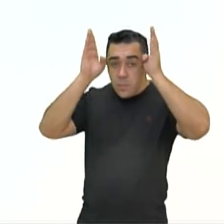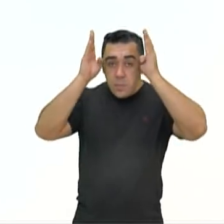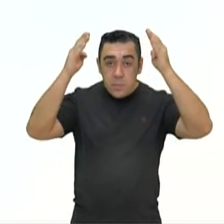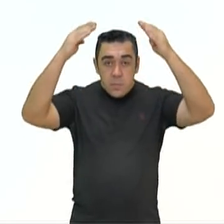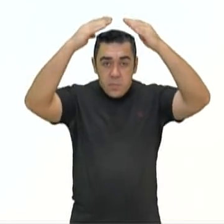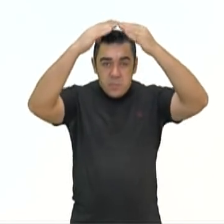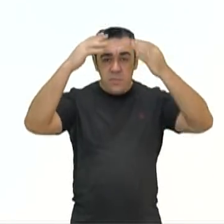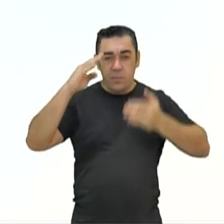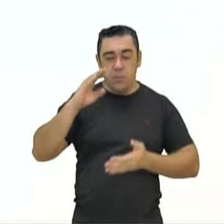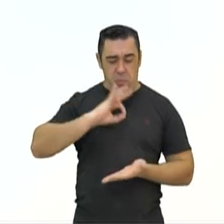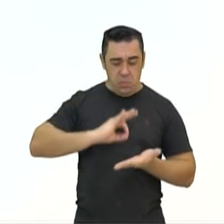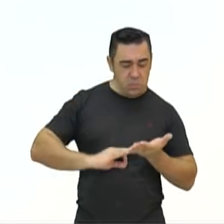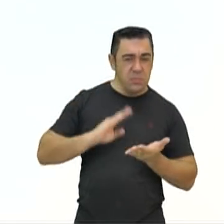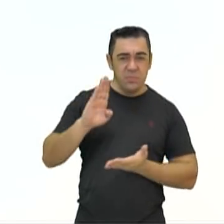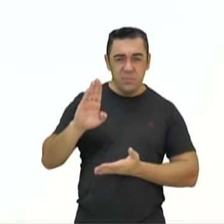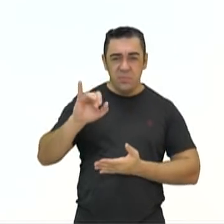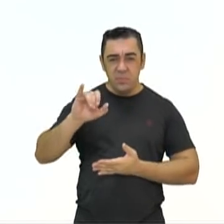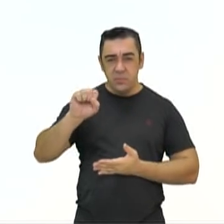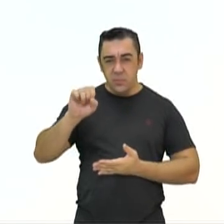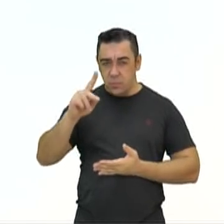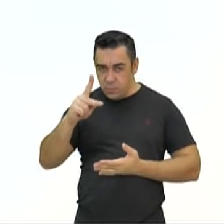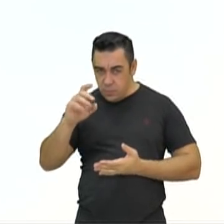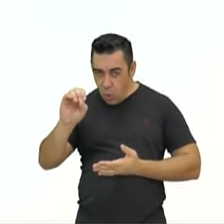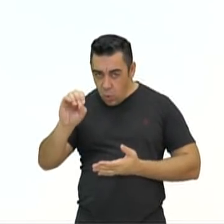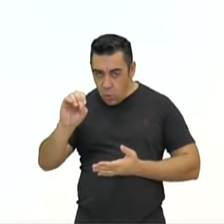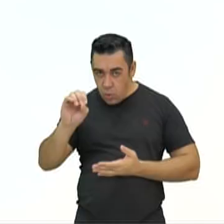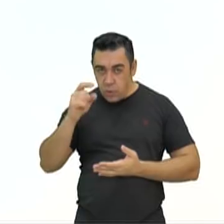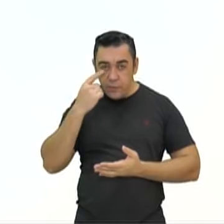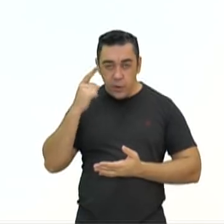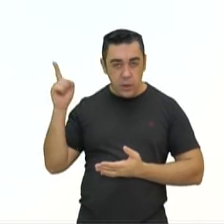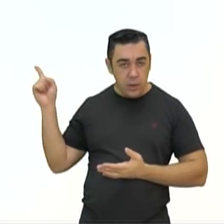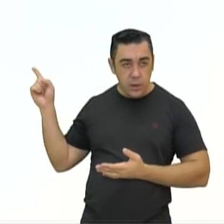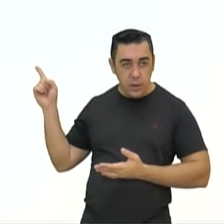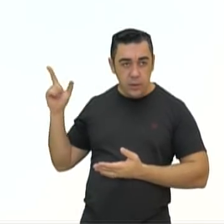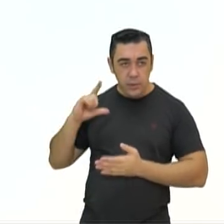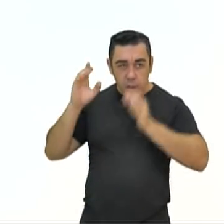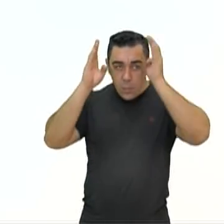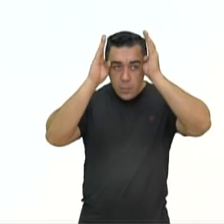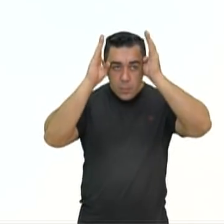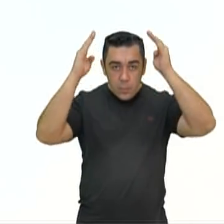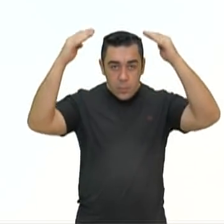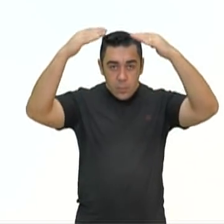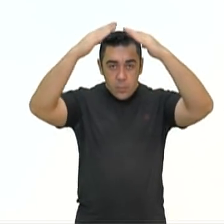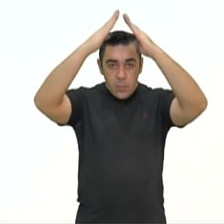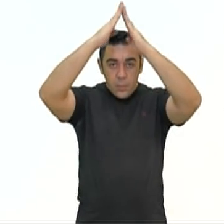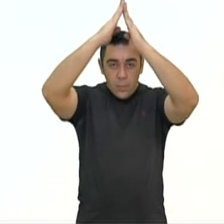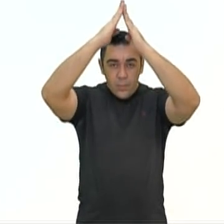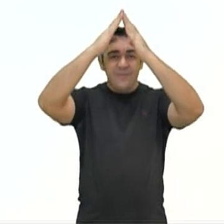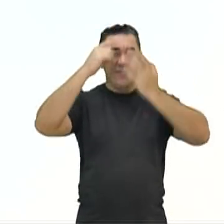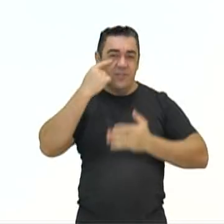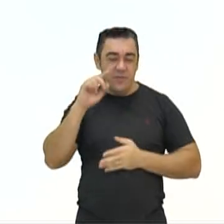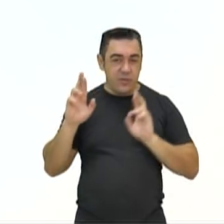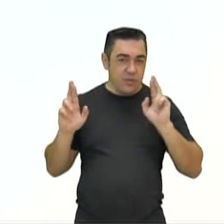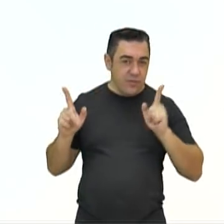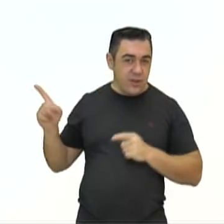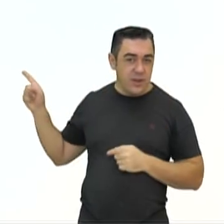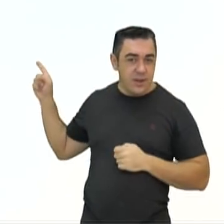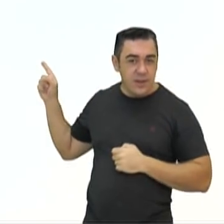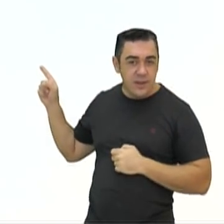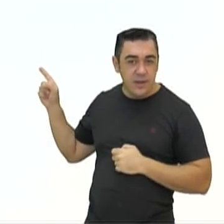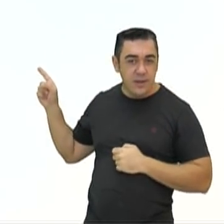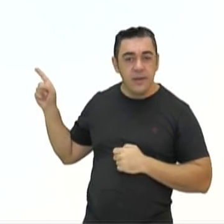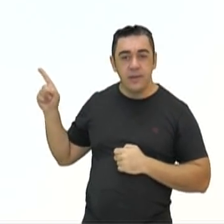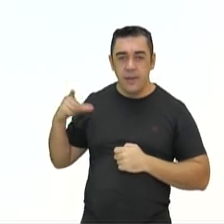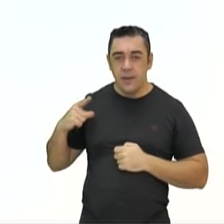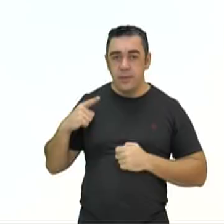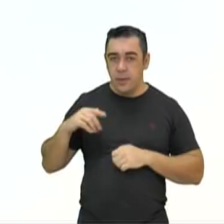lá, a cabeça maiorzinha, só que ele tem uma boquinha ali, ó. Então, ele tem essa boquinha, é o que diferencia. E ele é um pouquinho maior